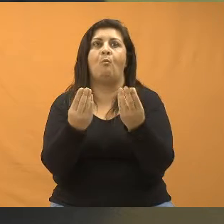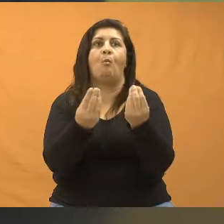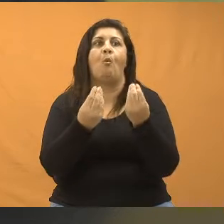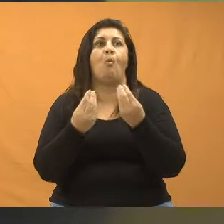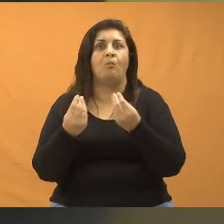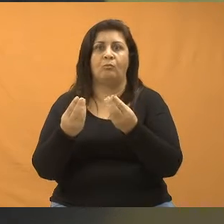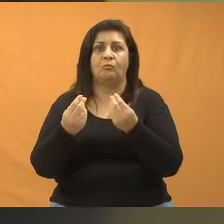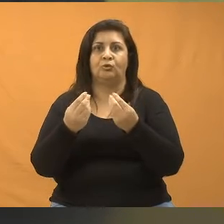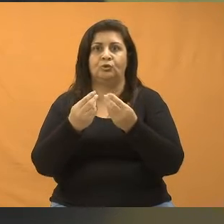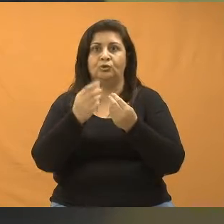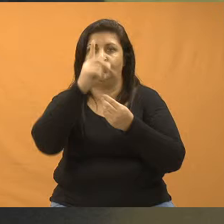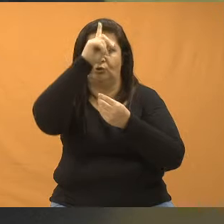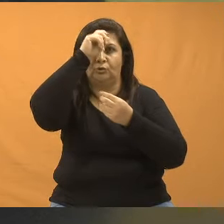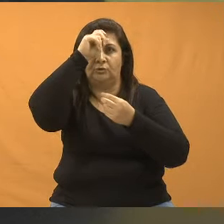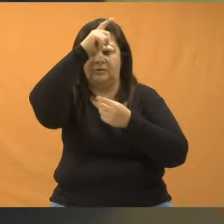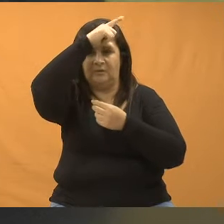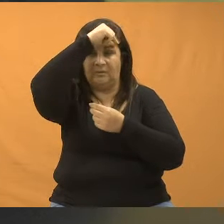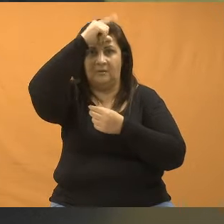outra. Então,